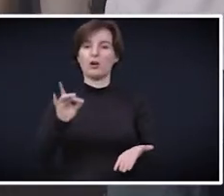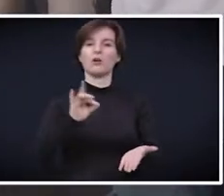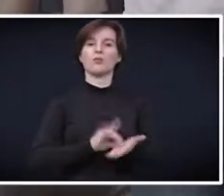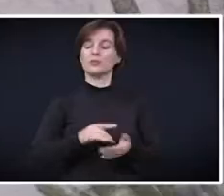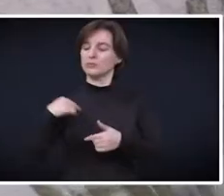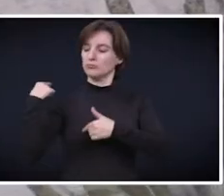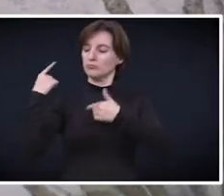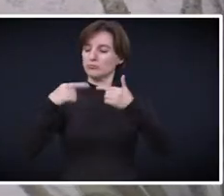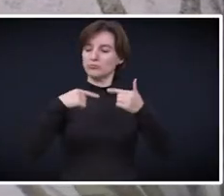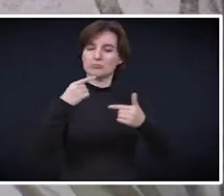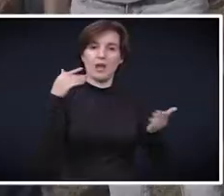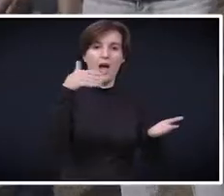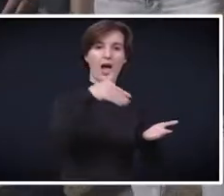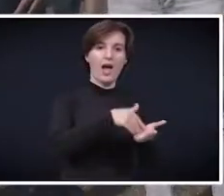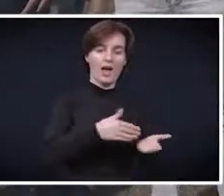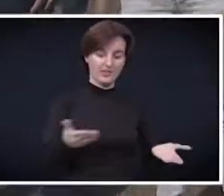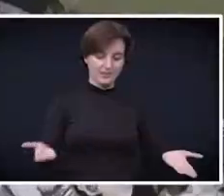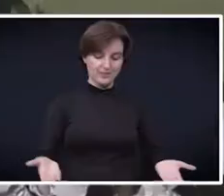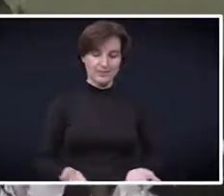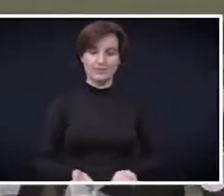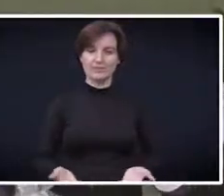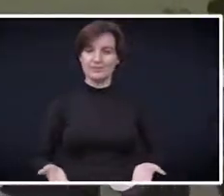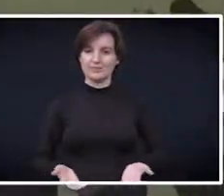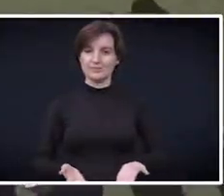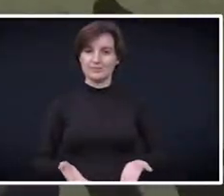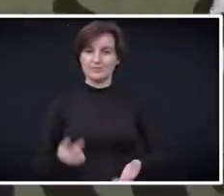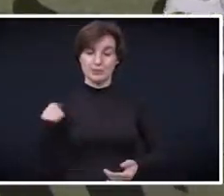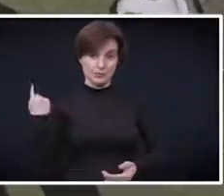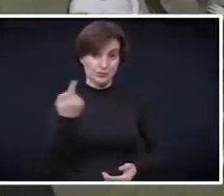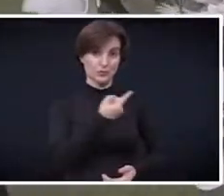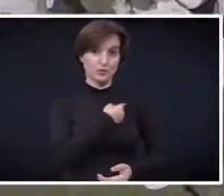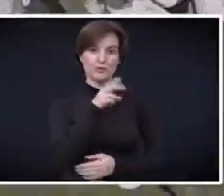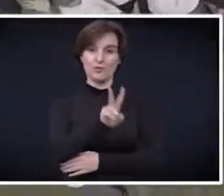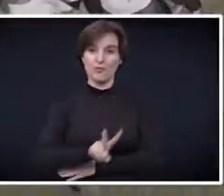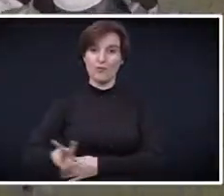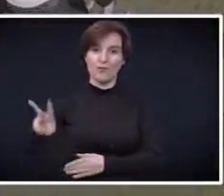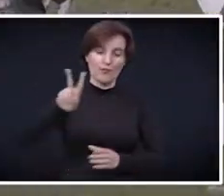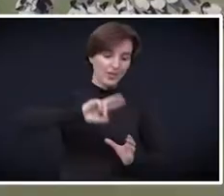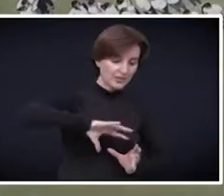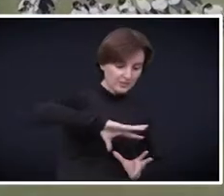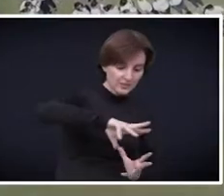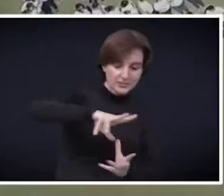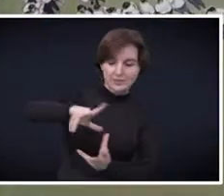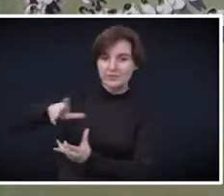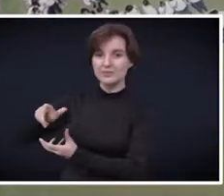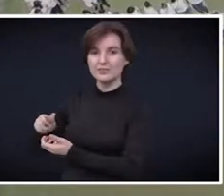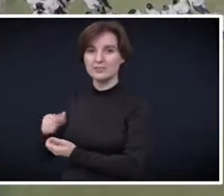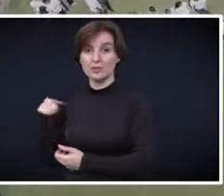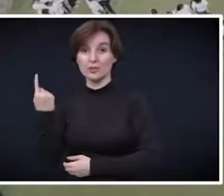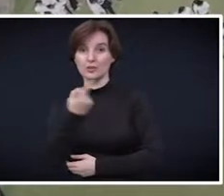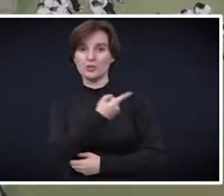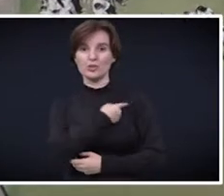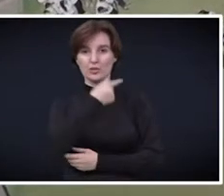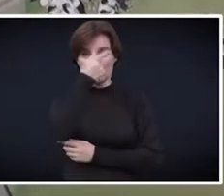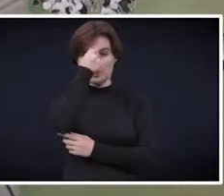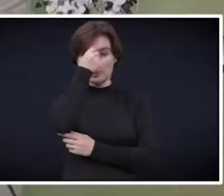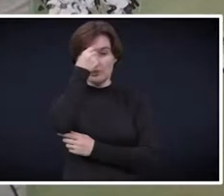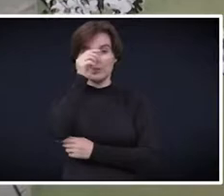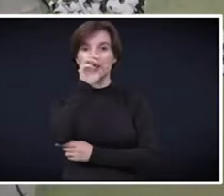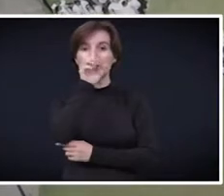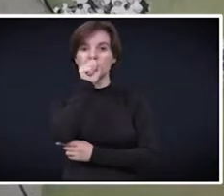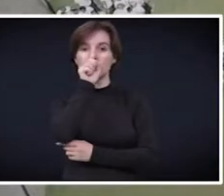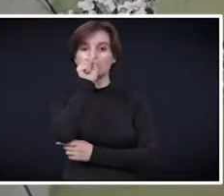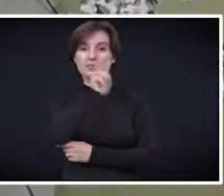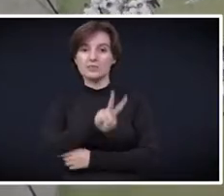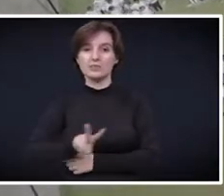direito o que sempre fomos em nós enfim somos do vale para o mundo te somos universidade